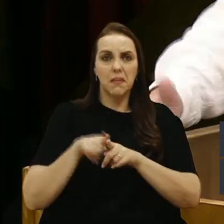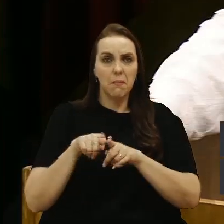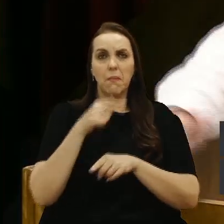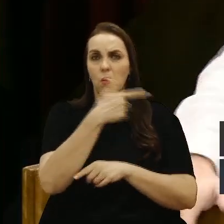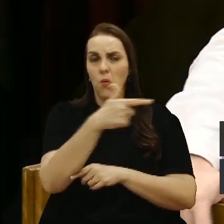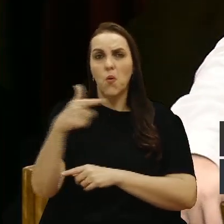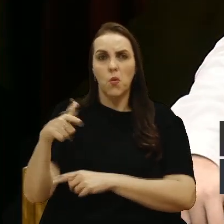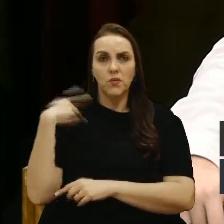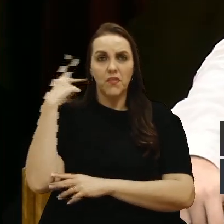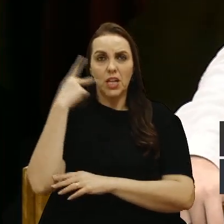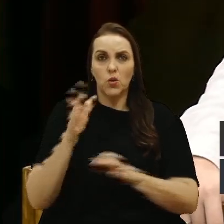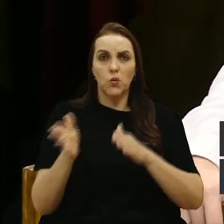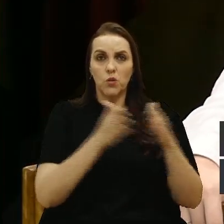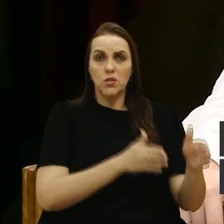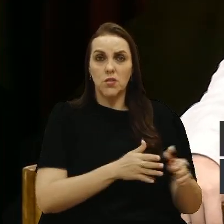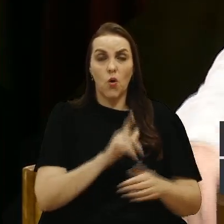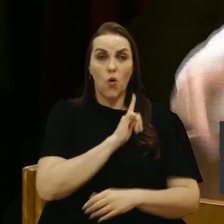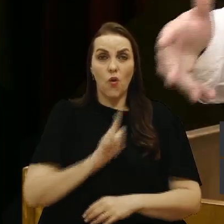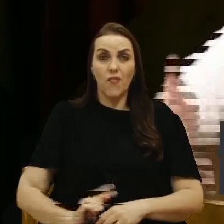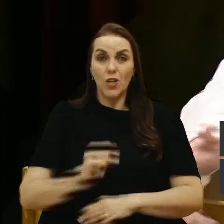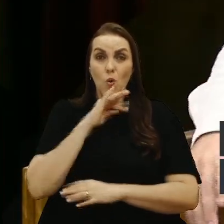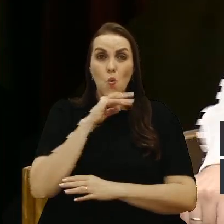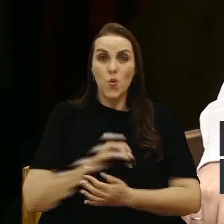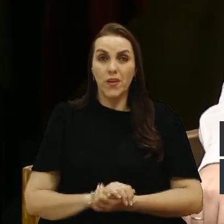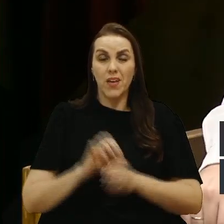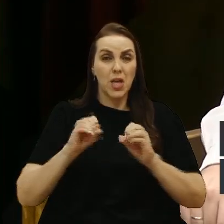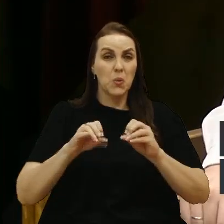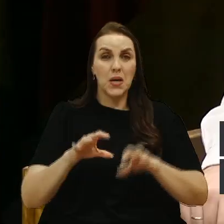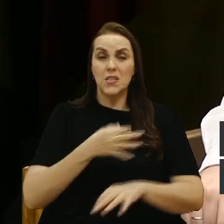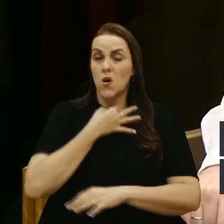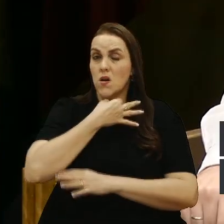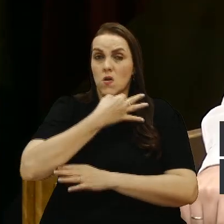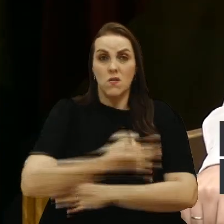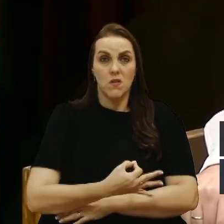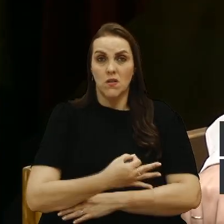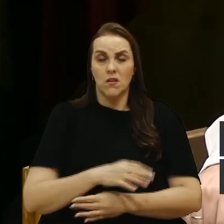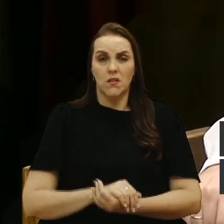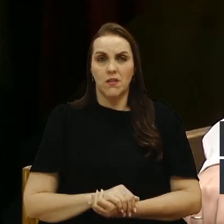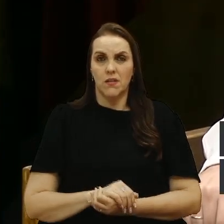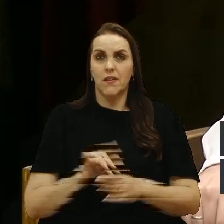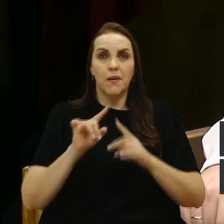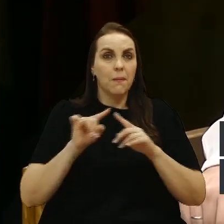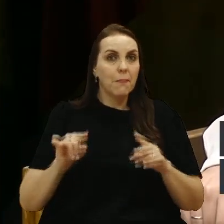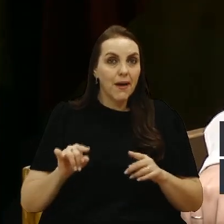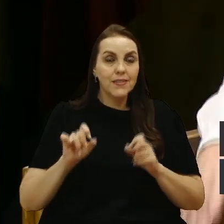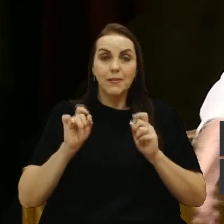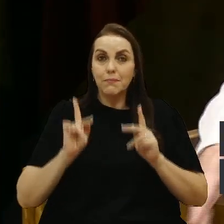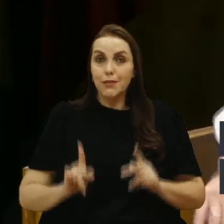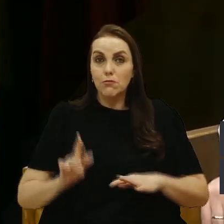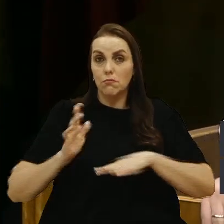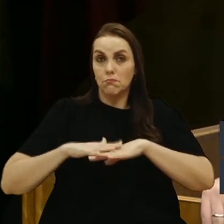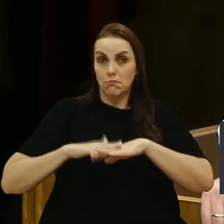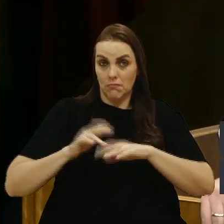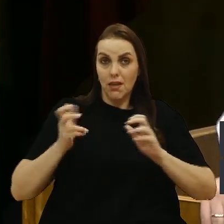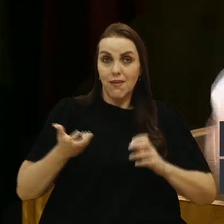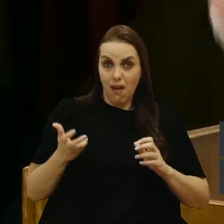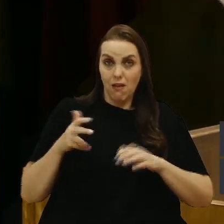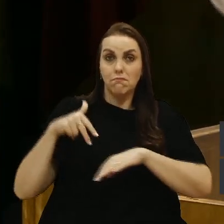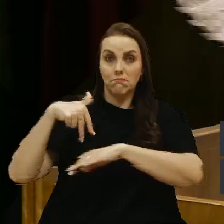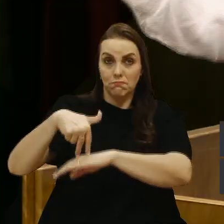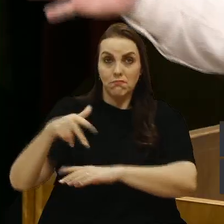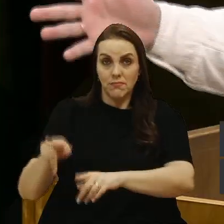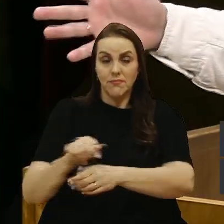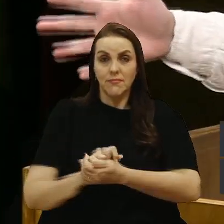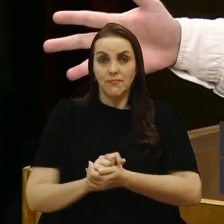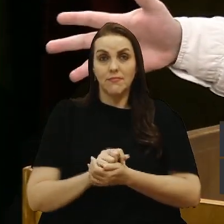que o governo é ruim, que na educação é uma tragédia. Agora, quem se dispôs a estar lá, tenho certeza